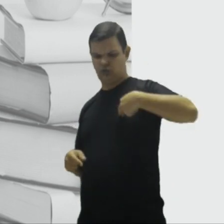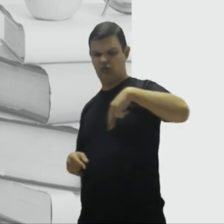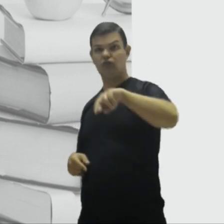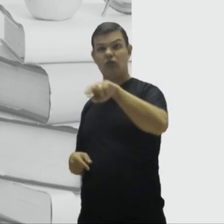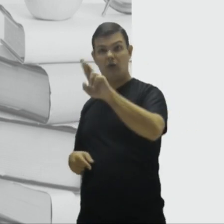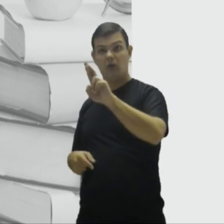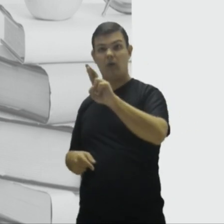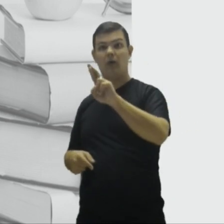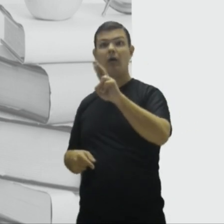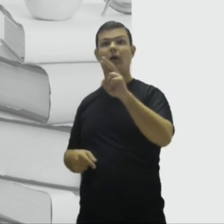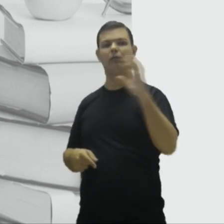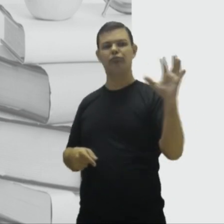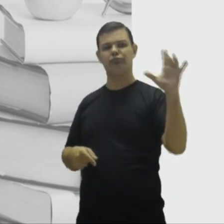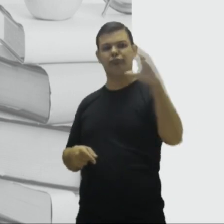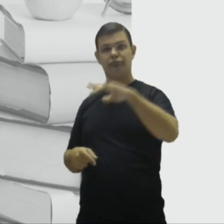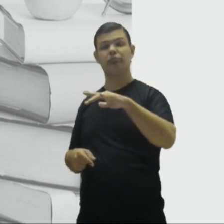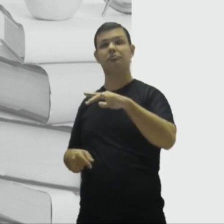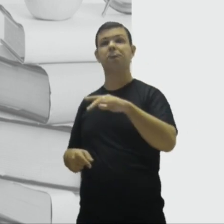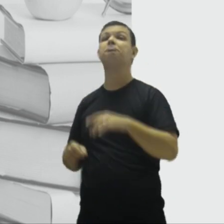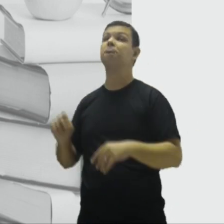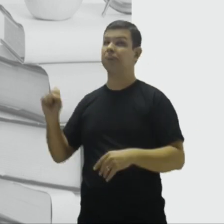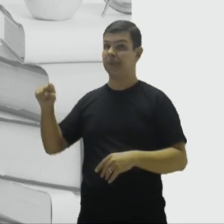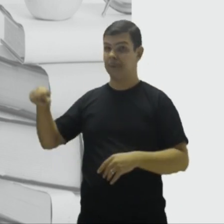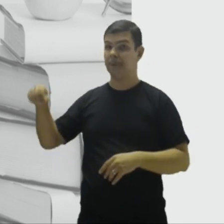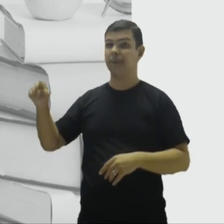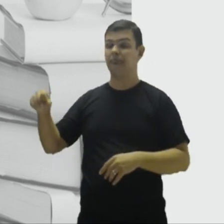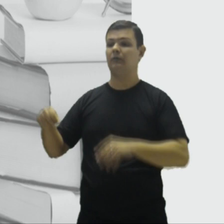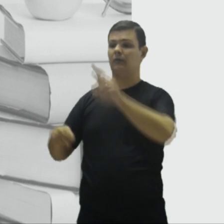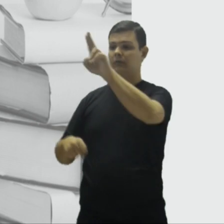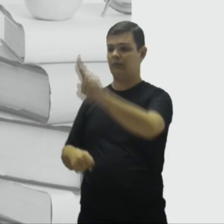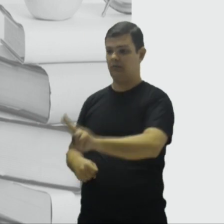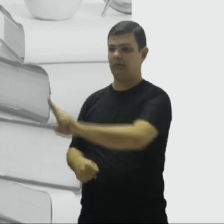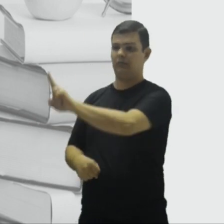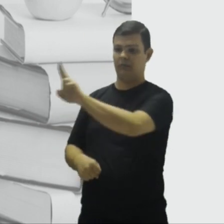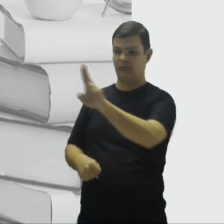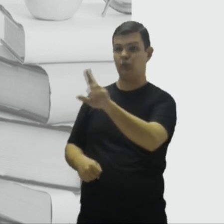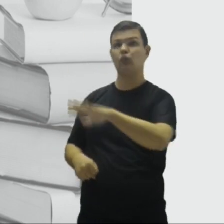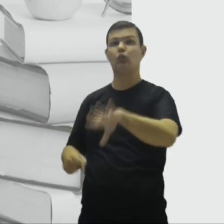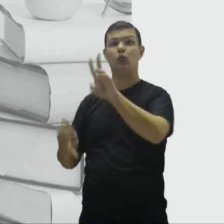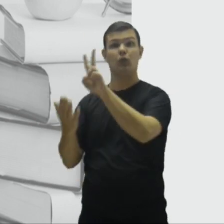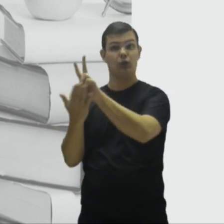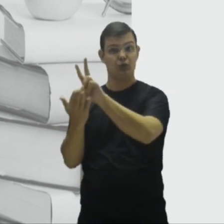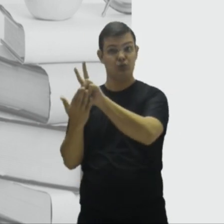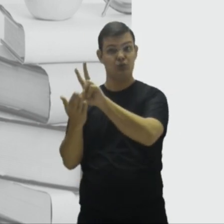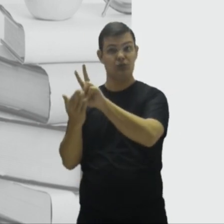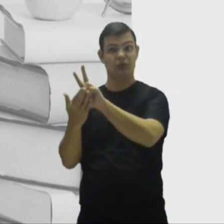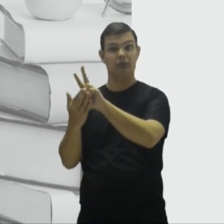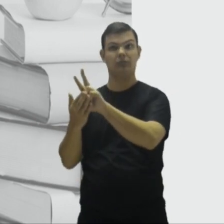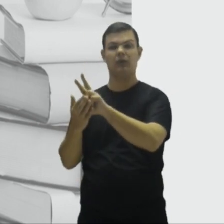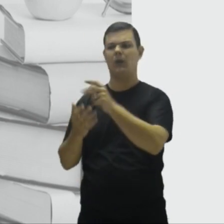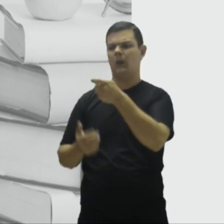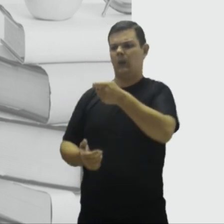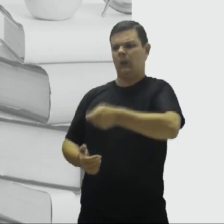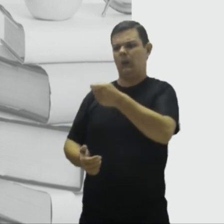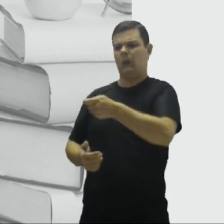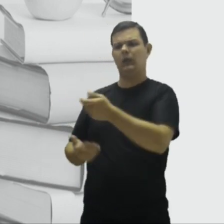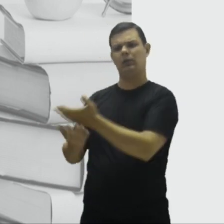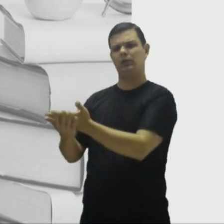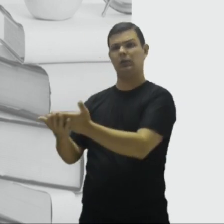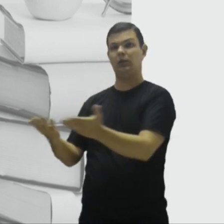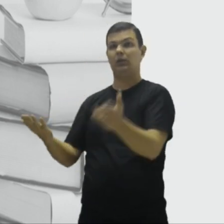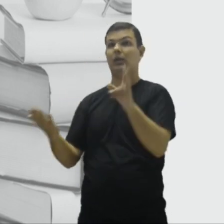a religião deles para cá? Sim, o processo de catequização indígena, que era fazer com que o índio, né,